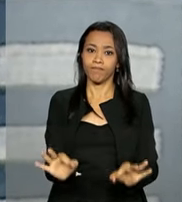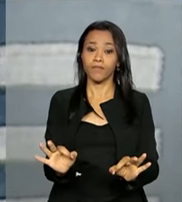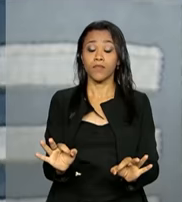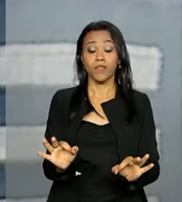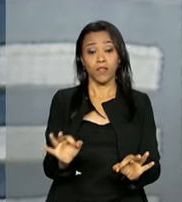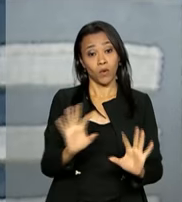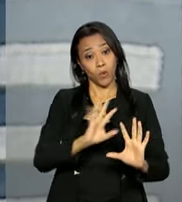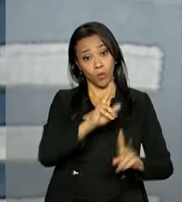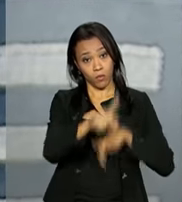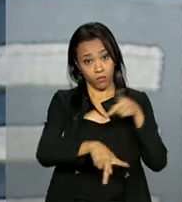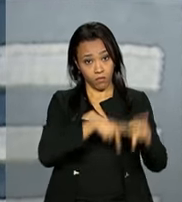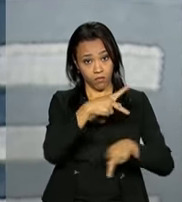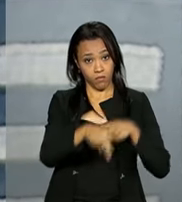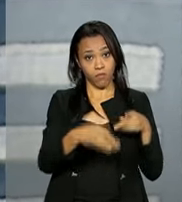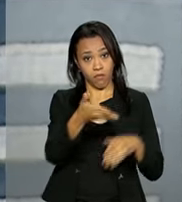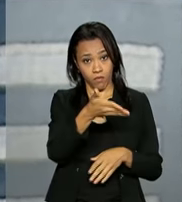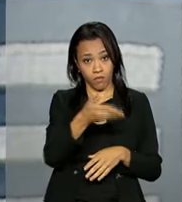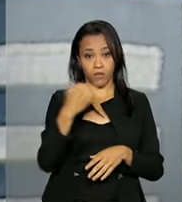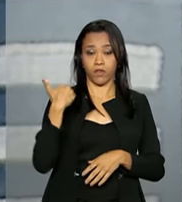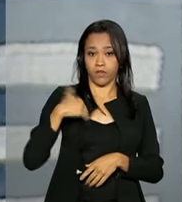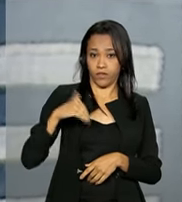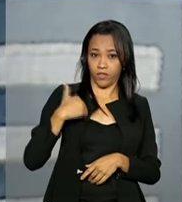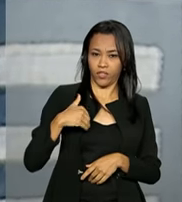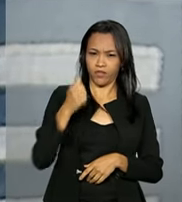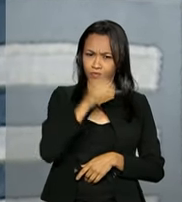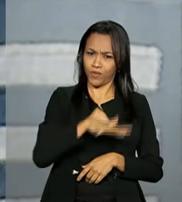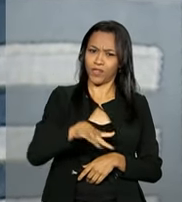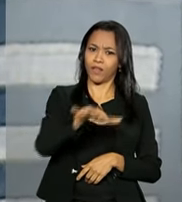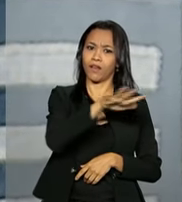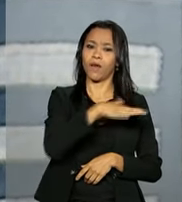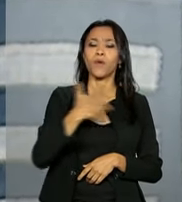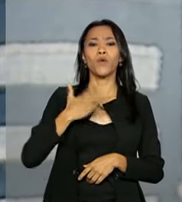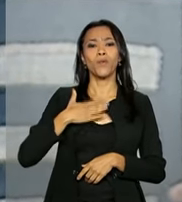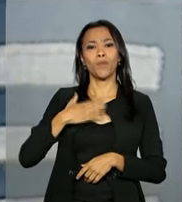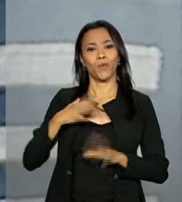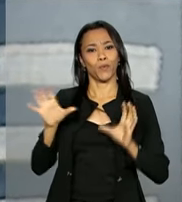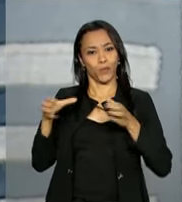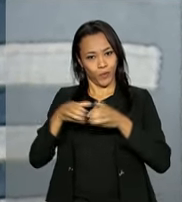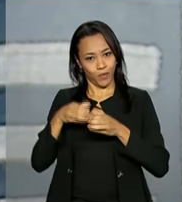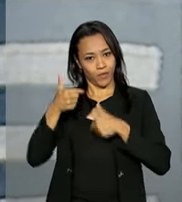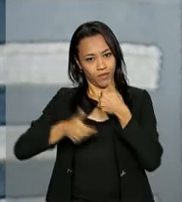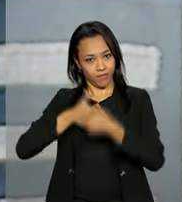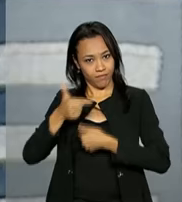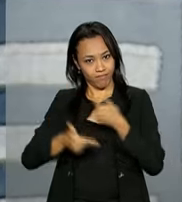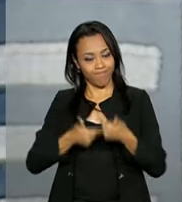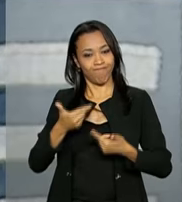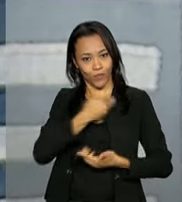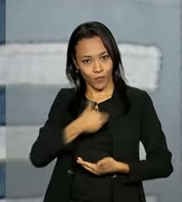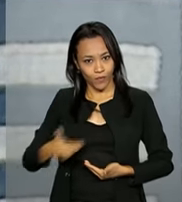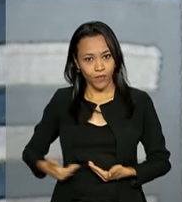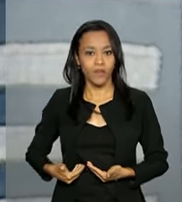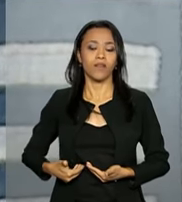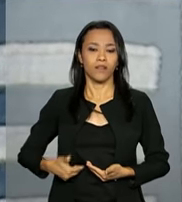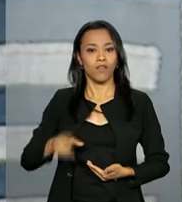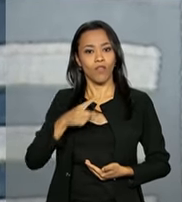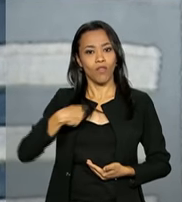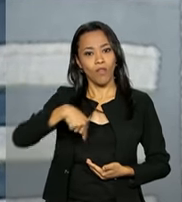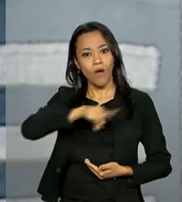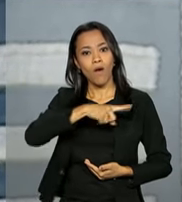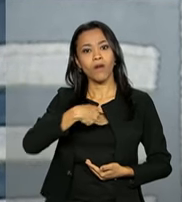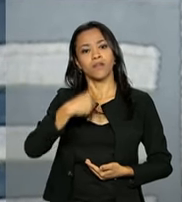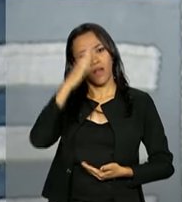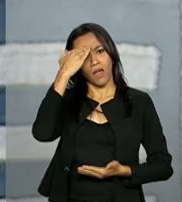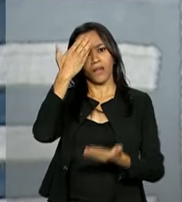Os argentinos no geral e a minha equipe de governo pessoalmente acreditamos